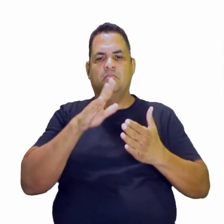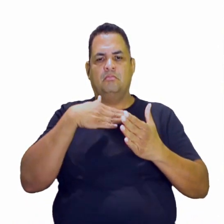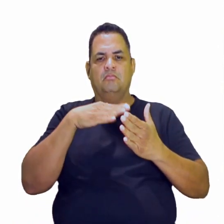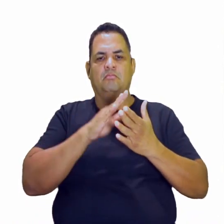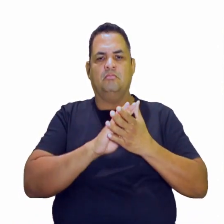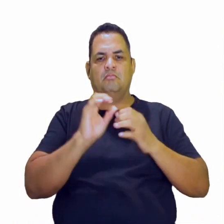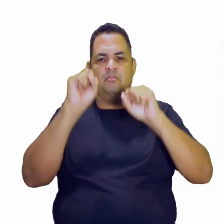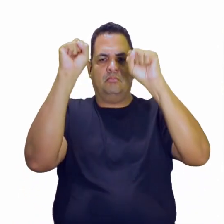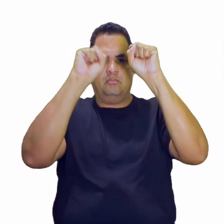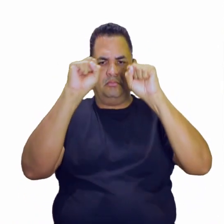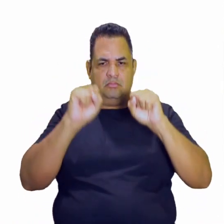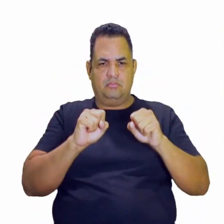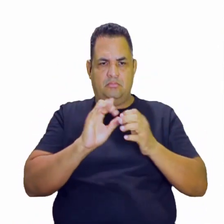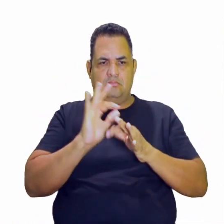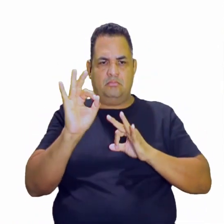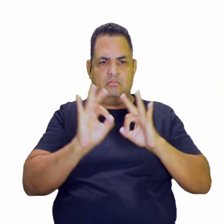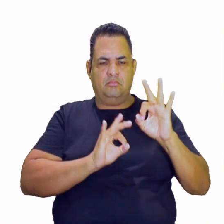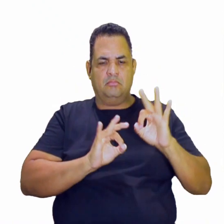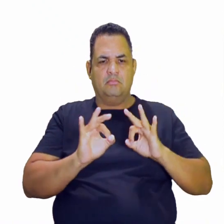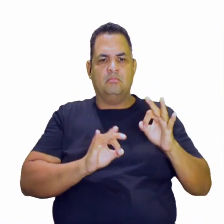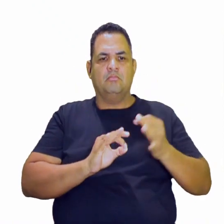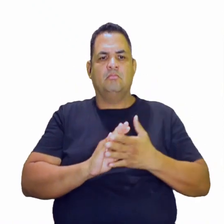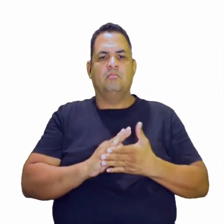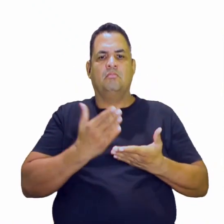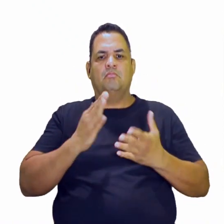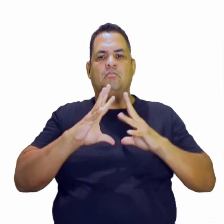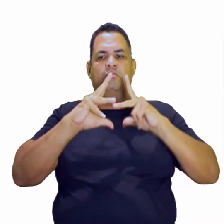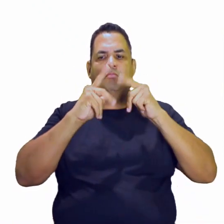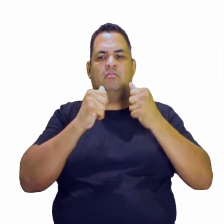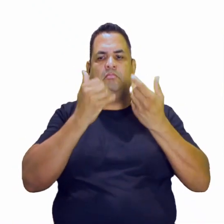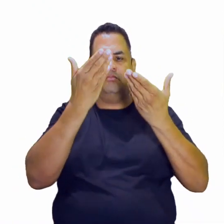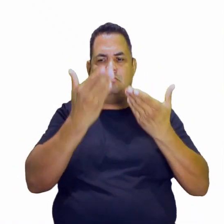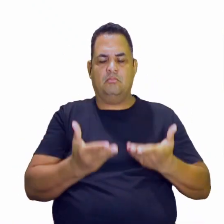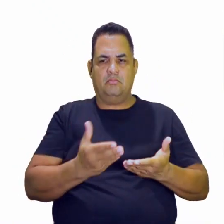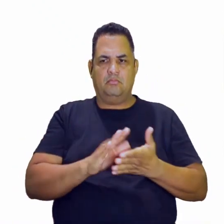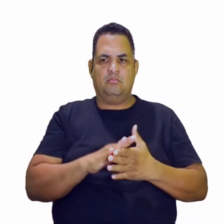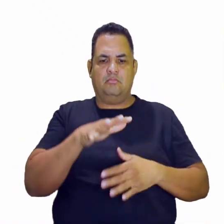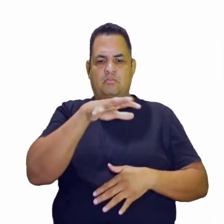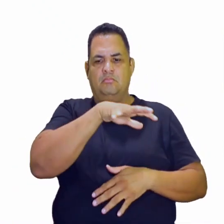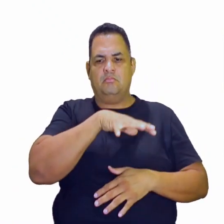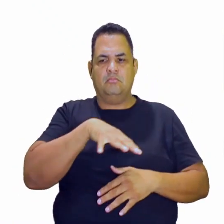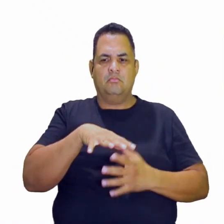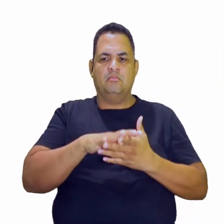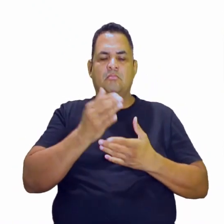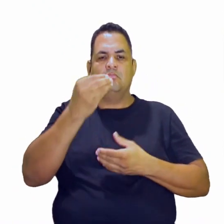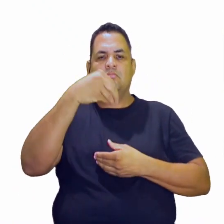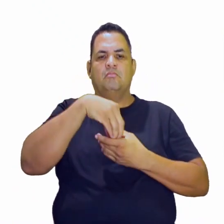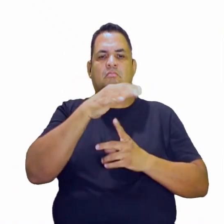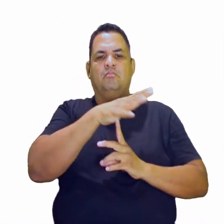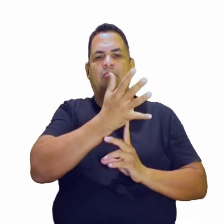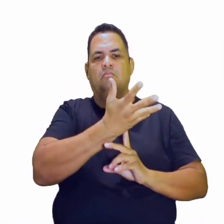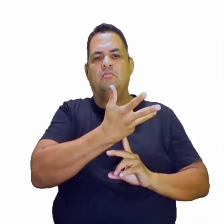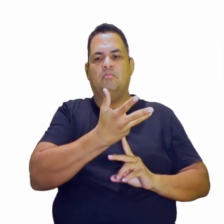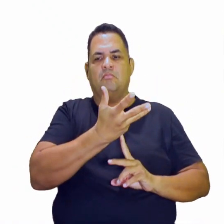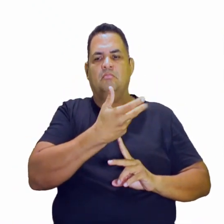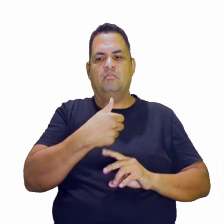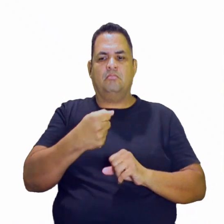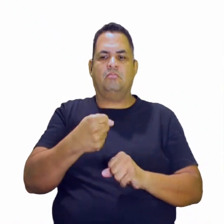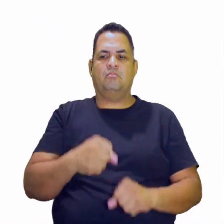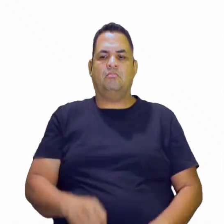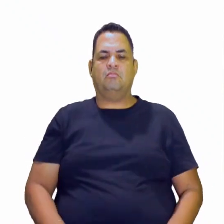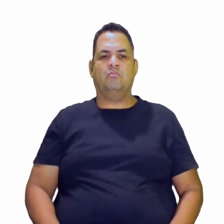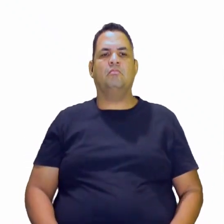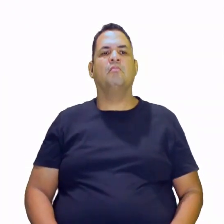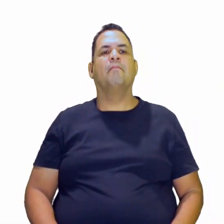pinturas, esculturas, instalações, né, todas essas áreas aí da arte. Então, letra A está correta.